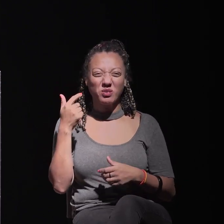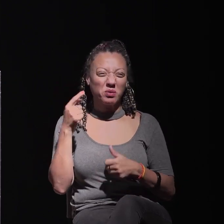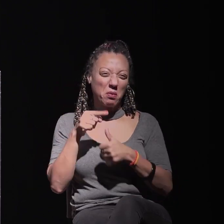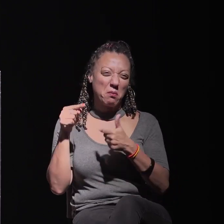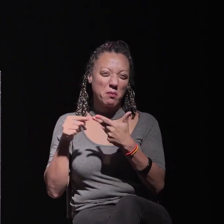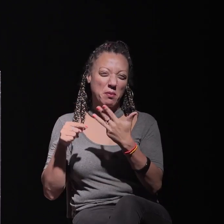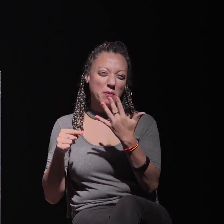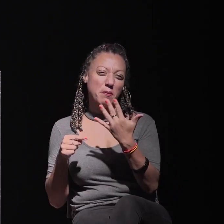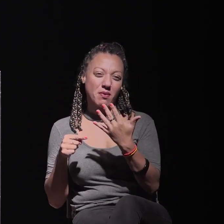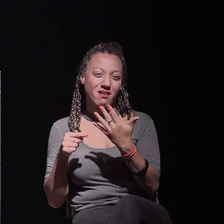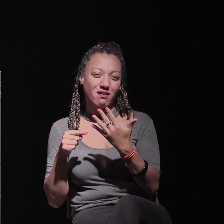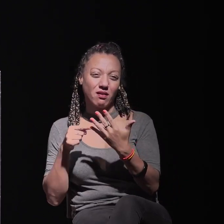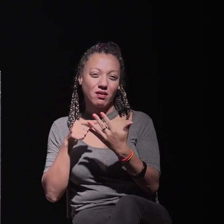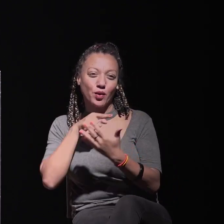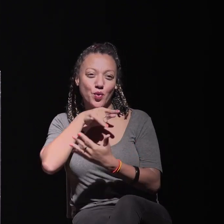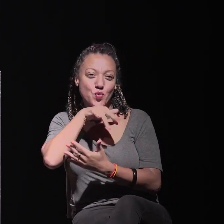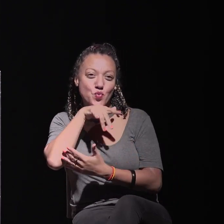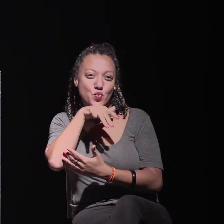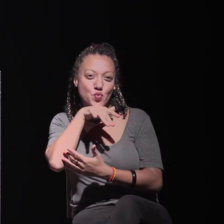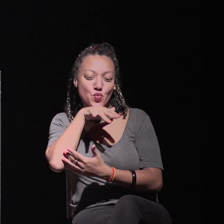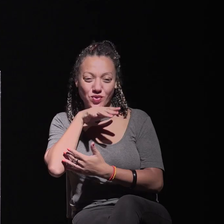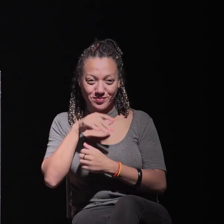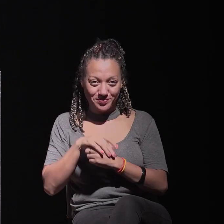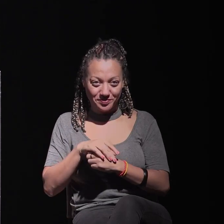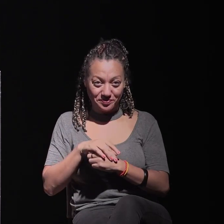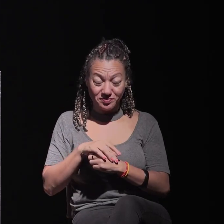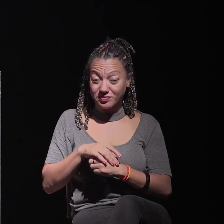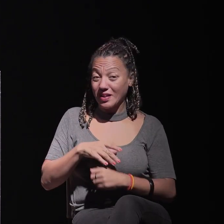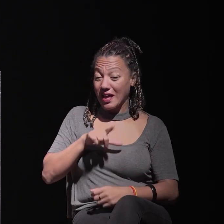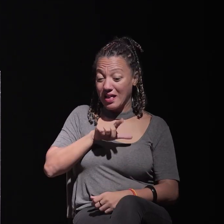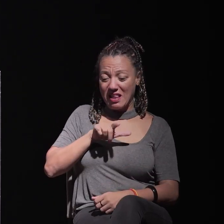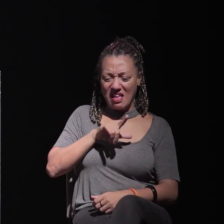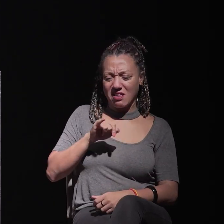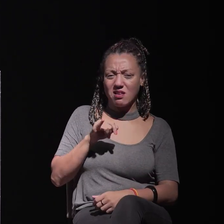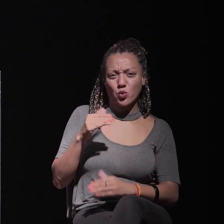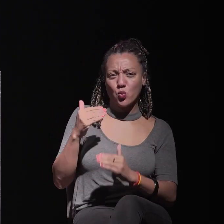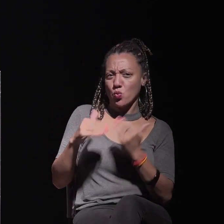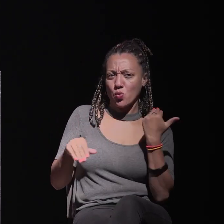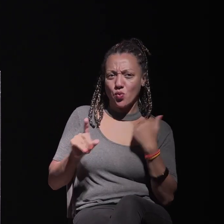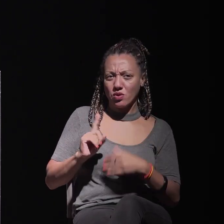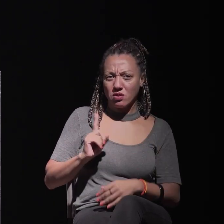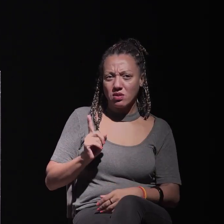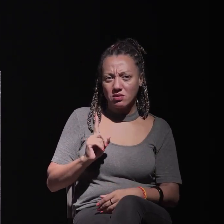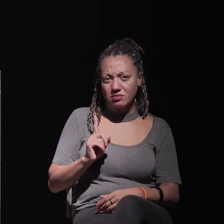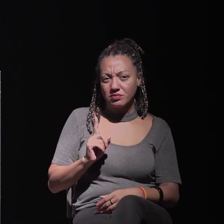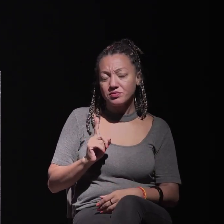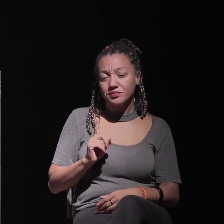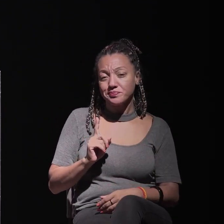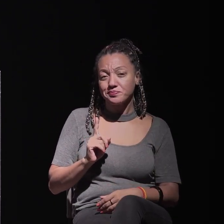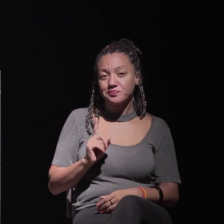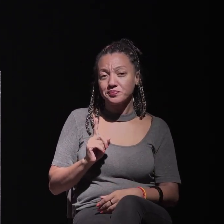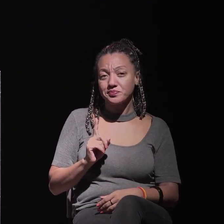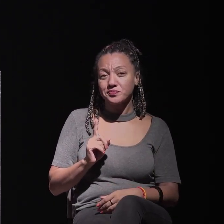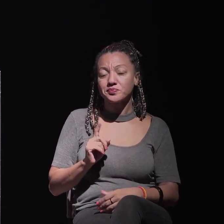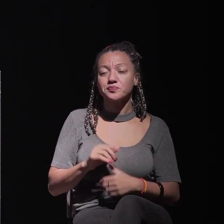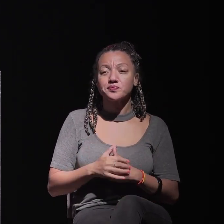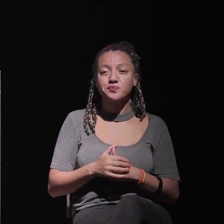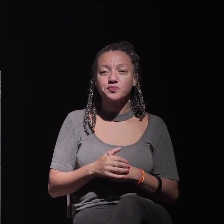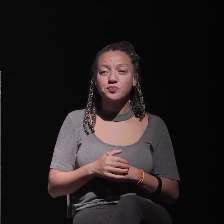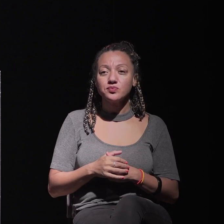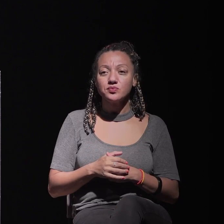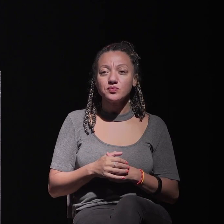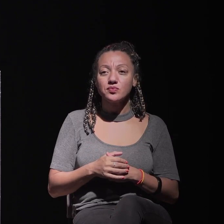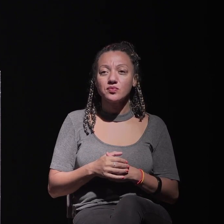que o patriarcado... Eu ia falar outro palavrão, ai, meu Deus, desculpa. Ele tinha um processo de prejudicar